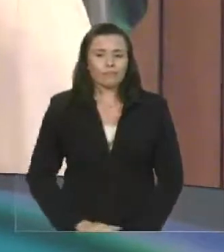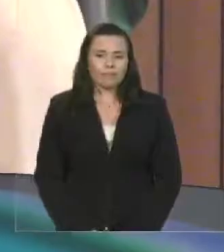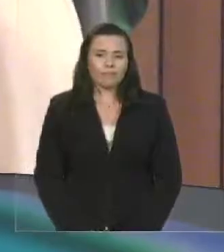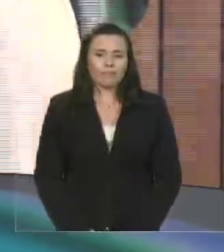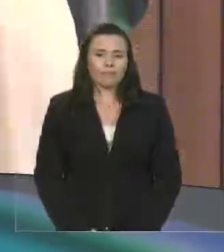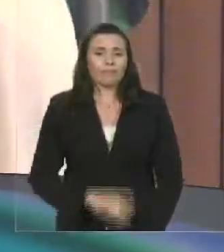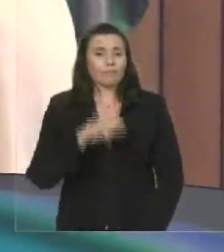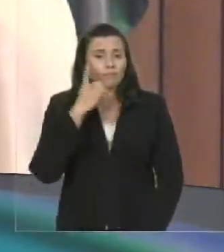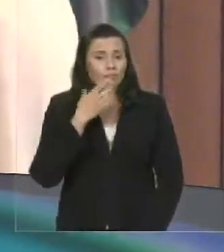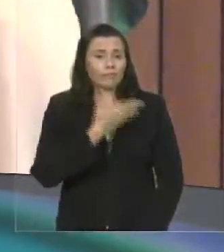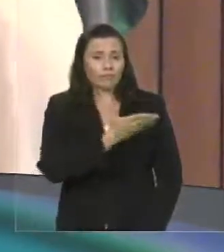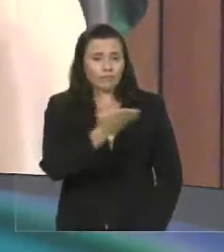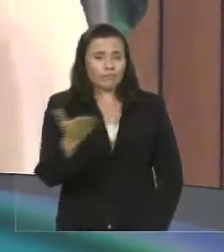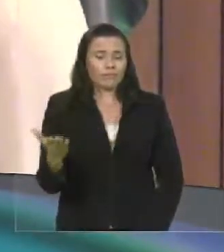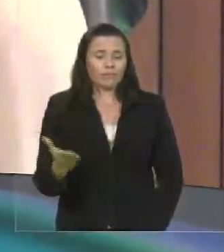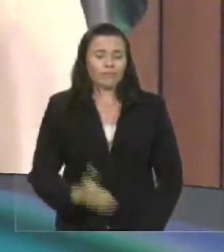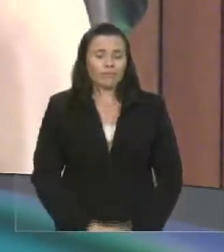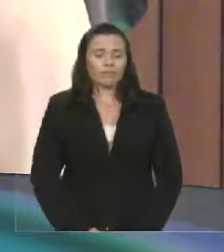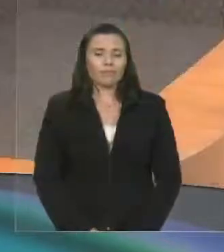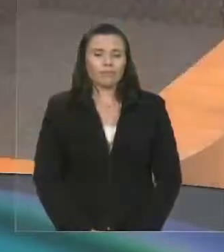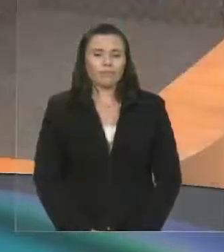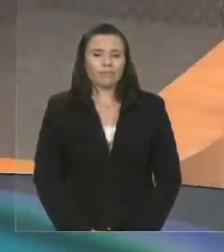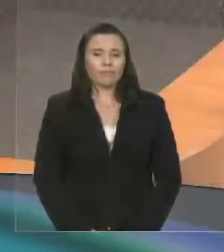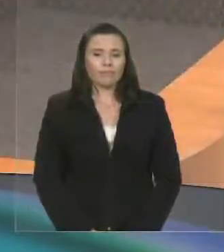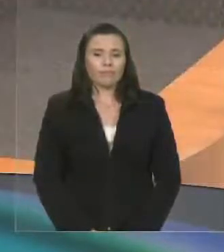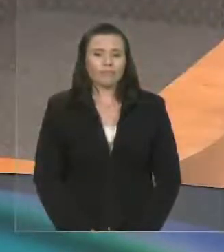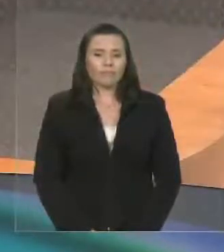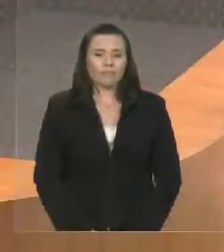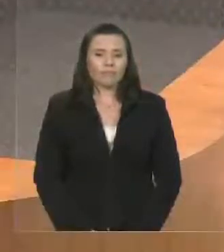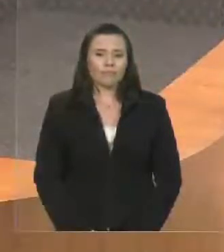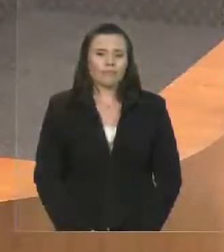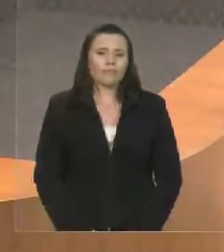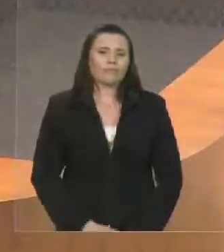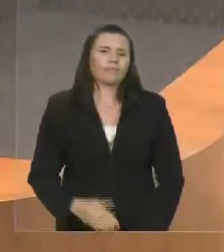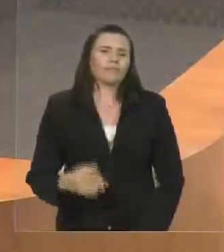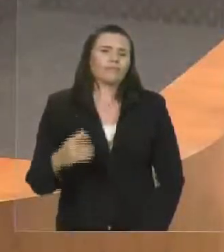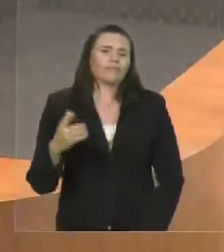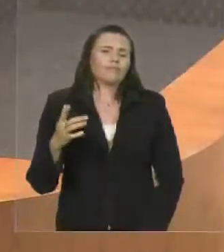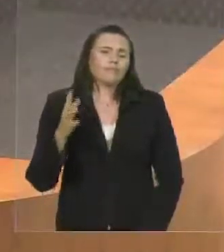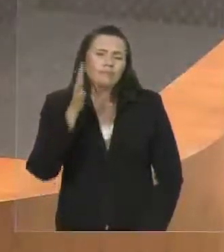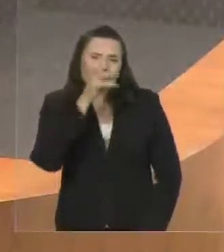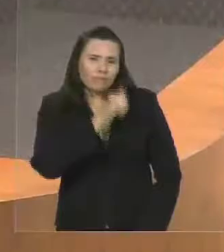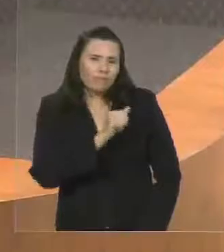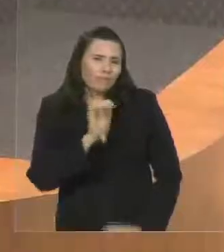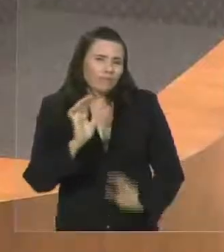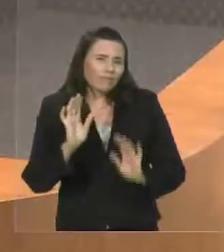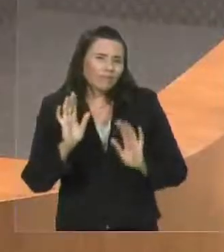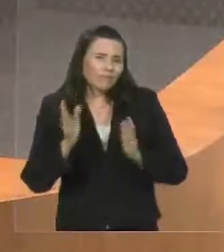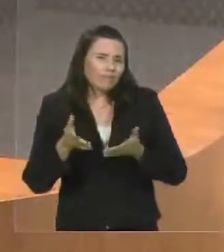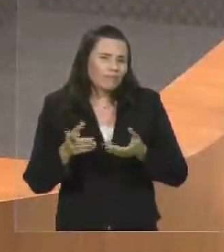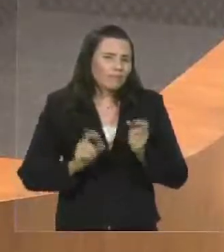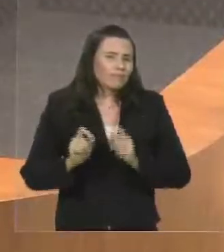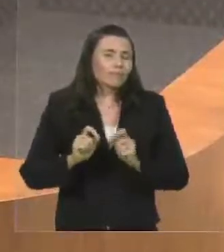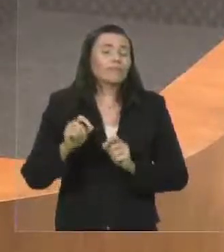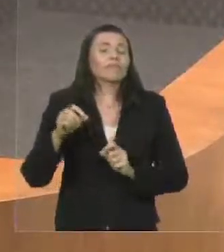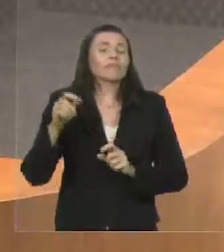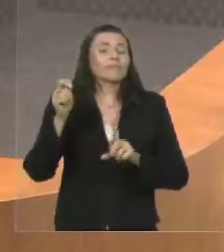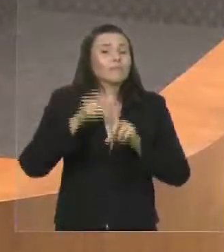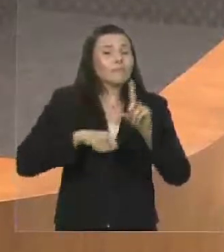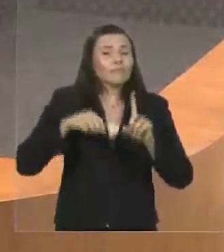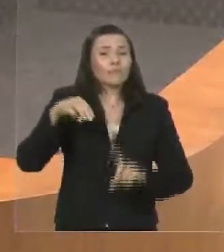senhores deputados, estamos nos aproximando do mês de março, que o mês de março é um mês